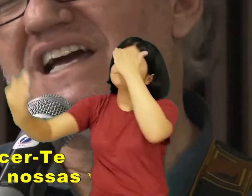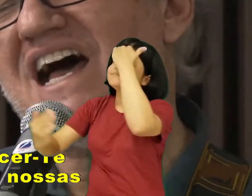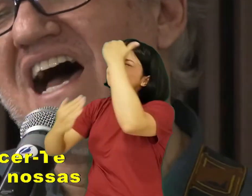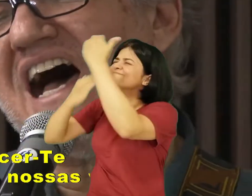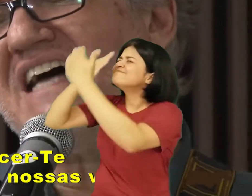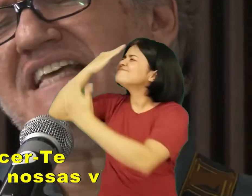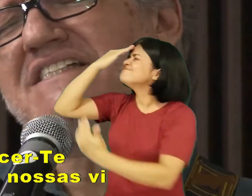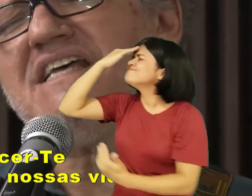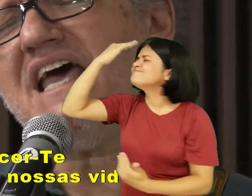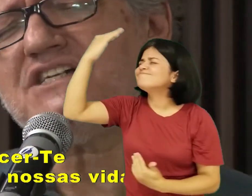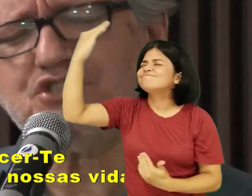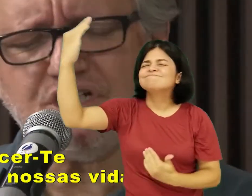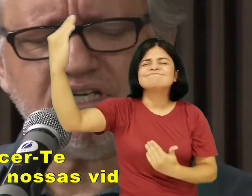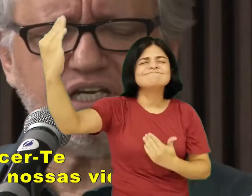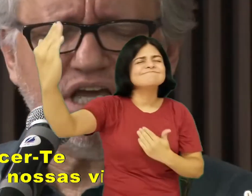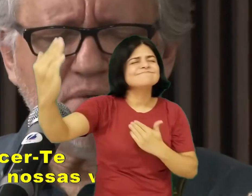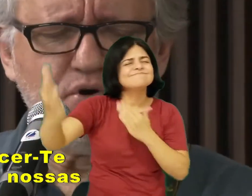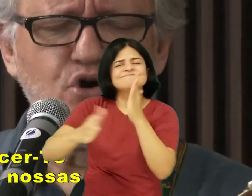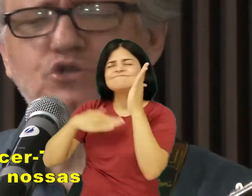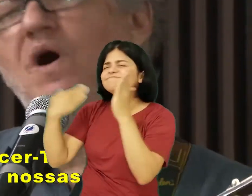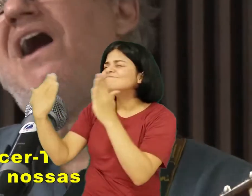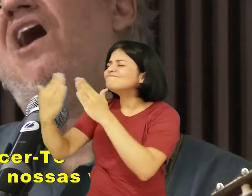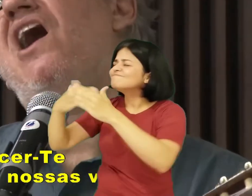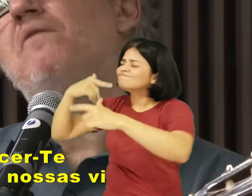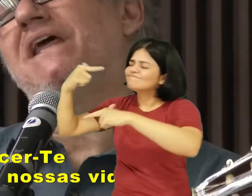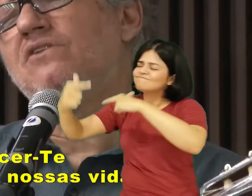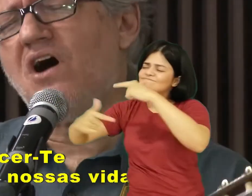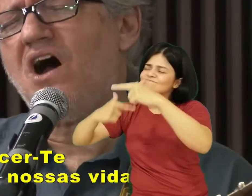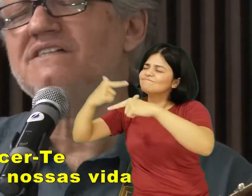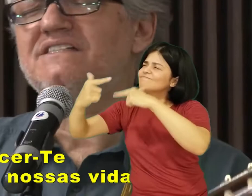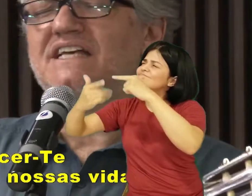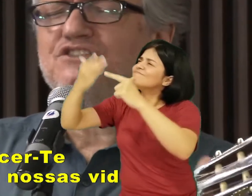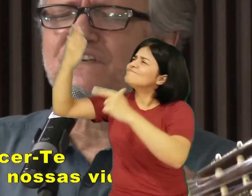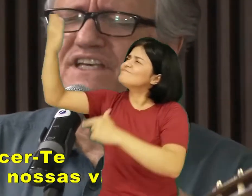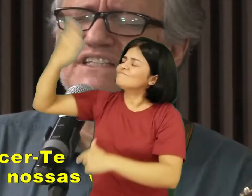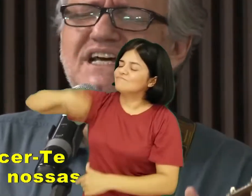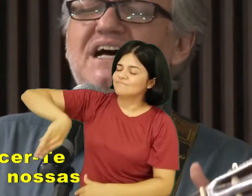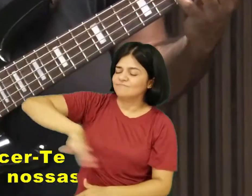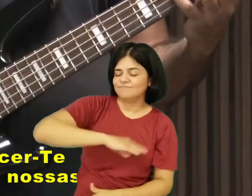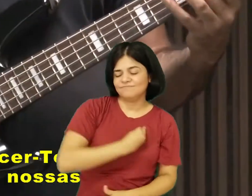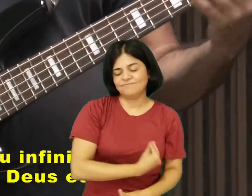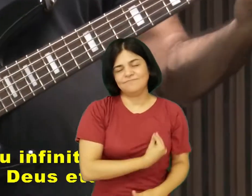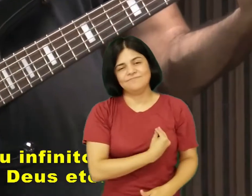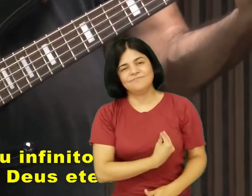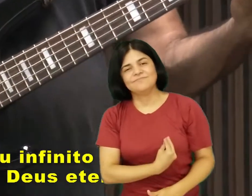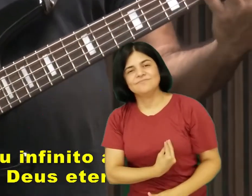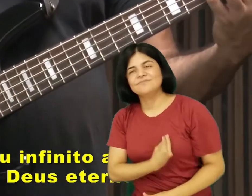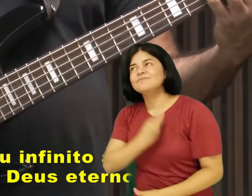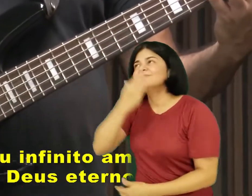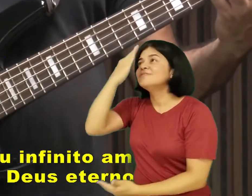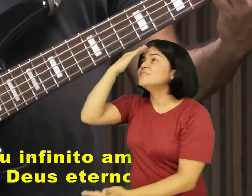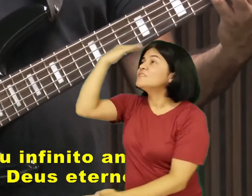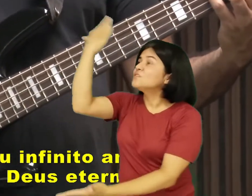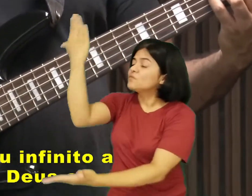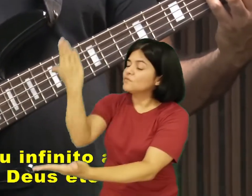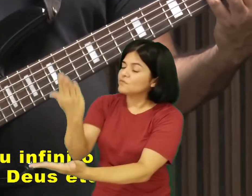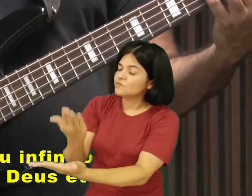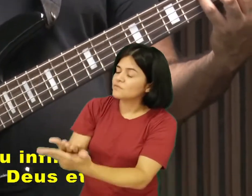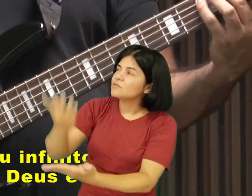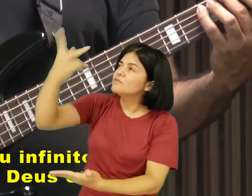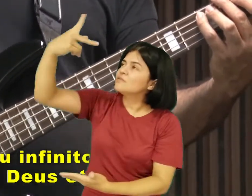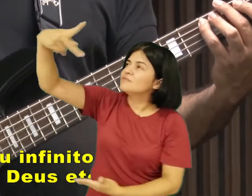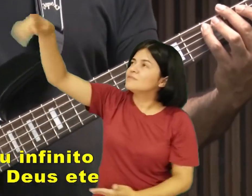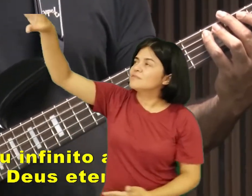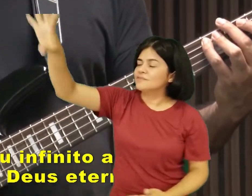e agradecer-te por tua obra em nossas vidas. Confiamos em